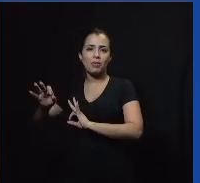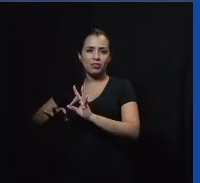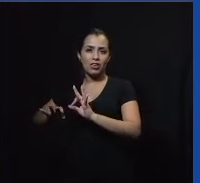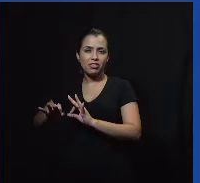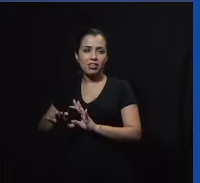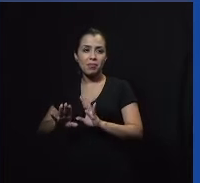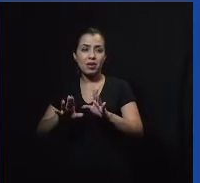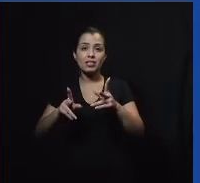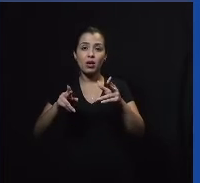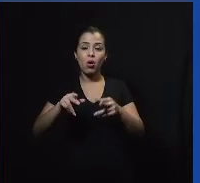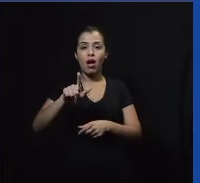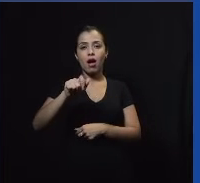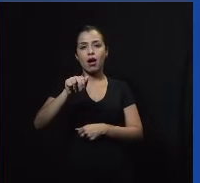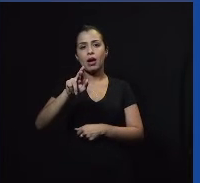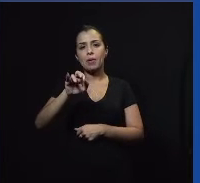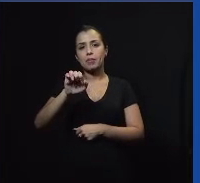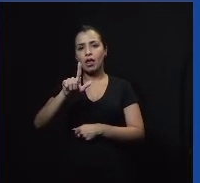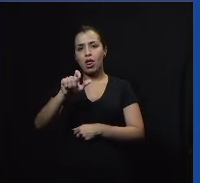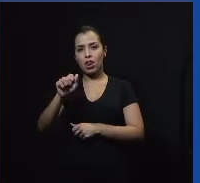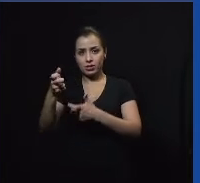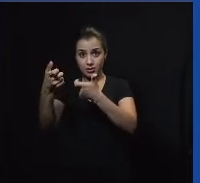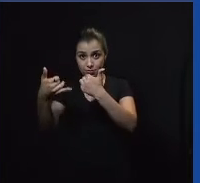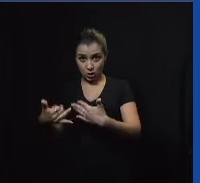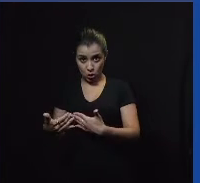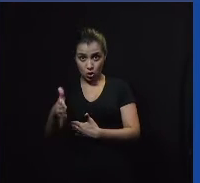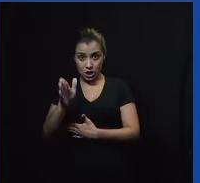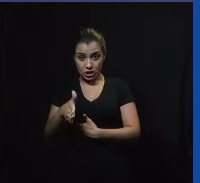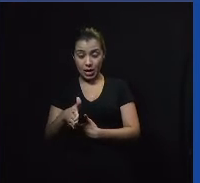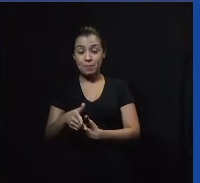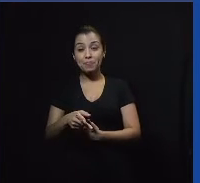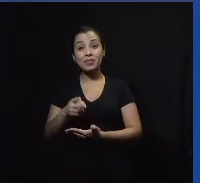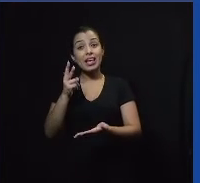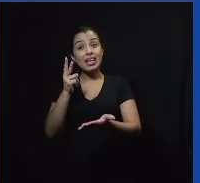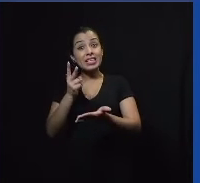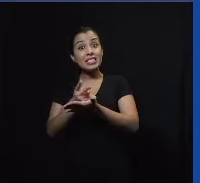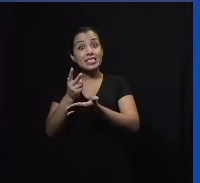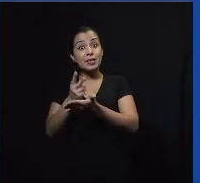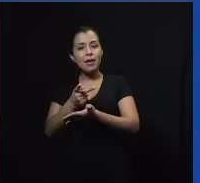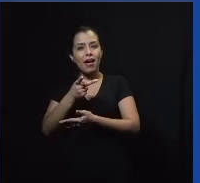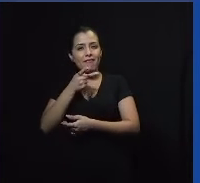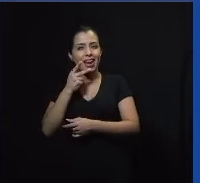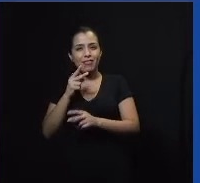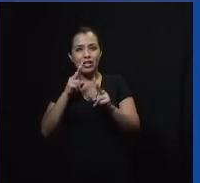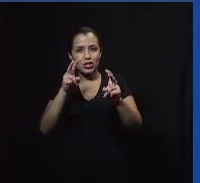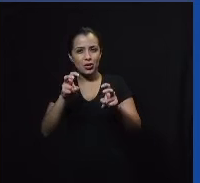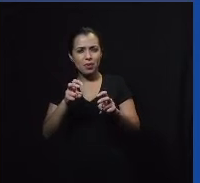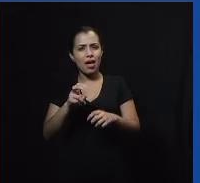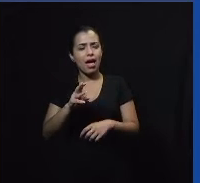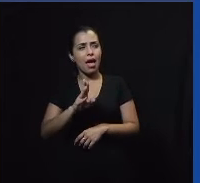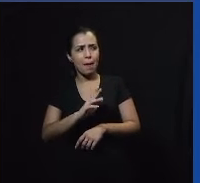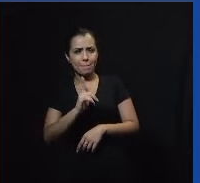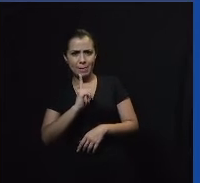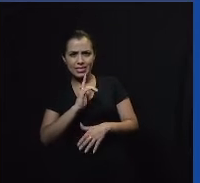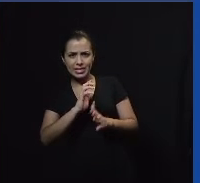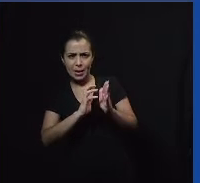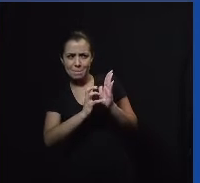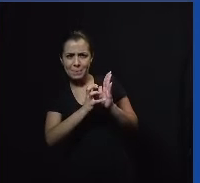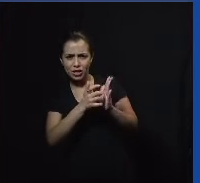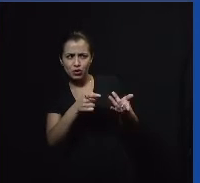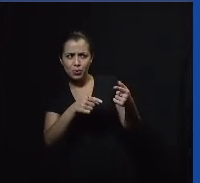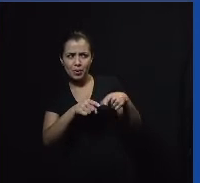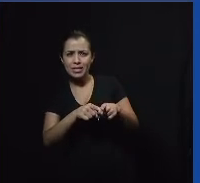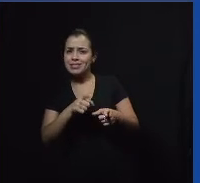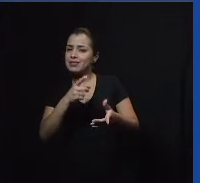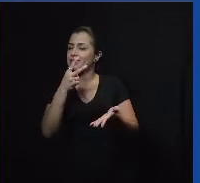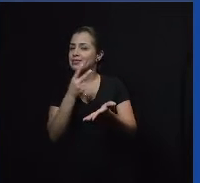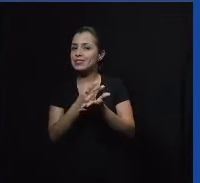Gabriela colocou, existia um receio quando, né, e sempre vinha a pergunta, mas tem algum partido envolvido? Existia sempre